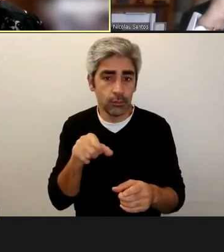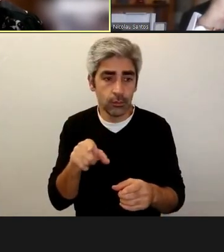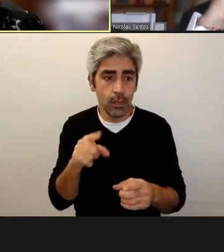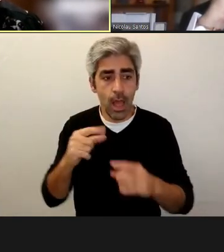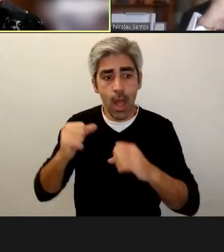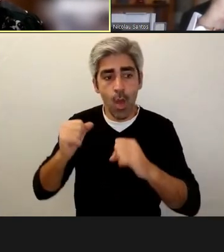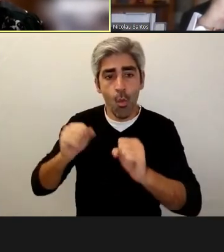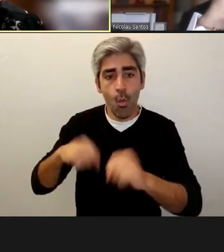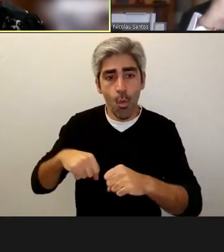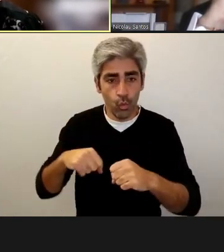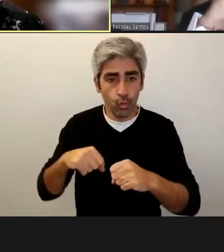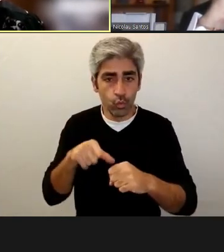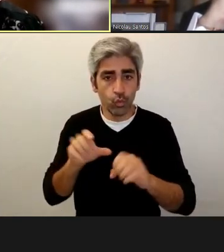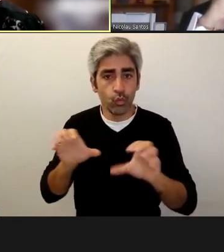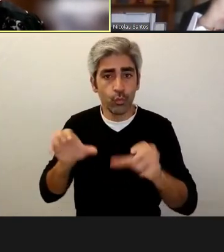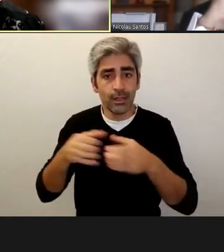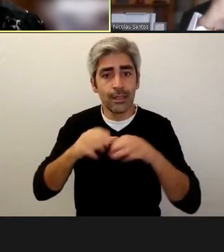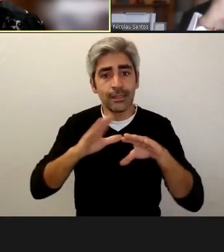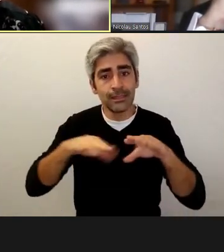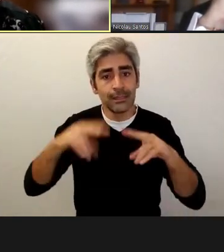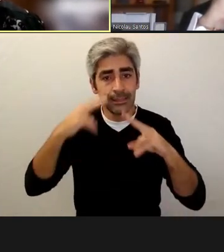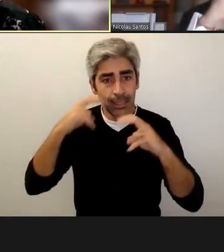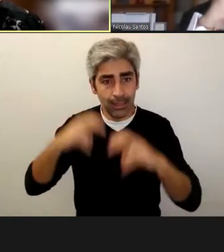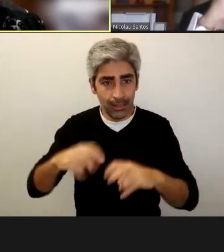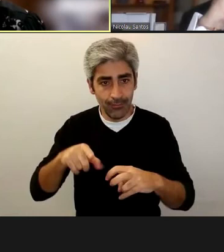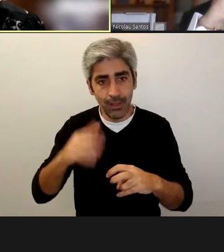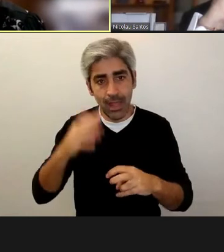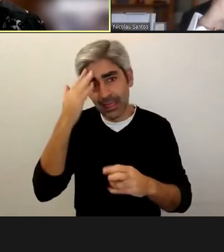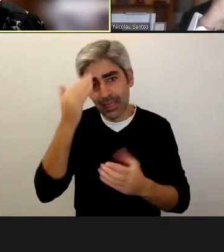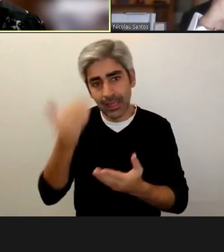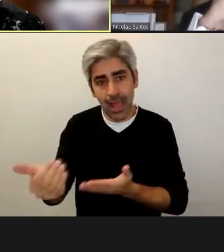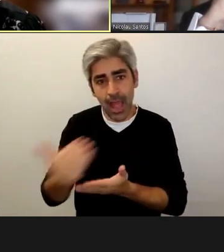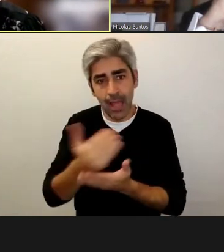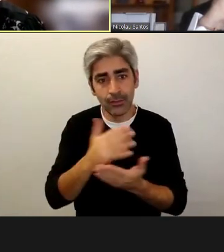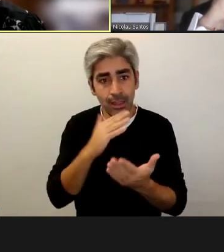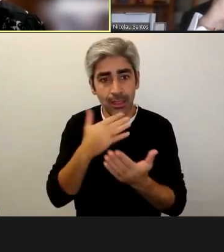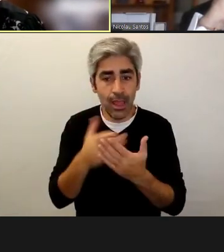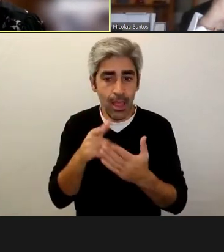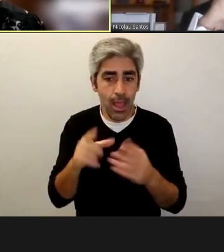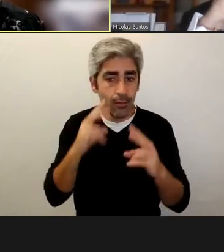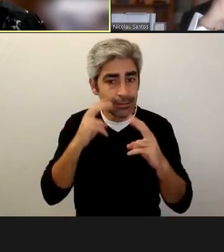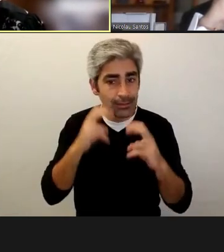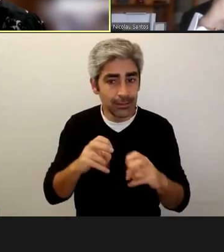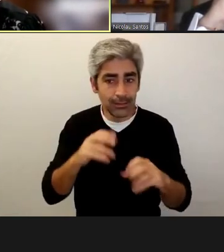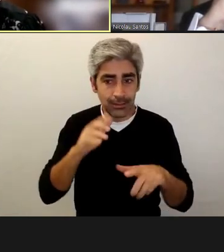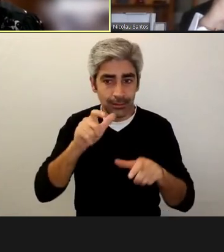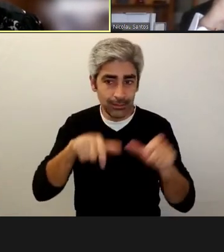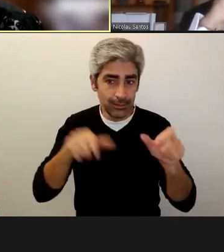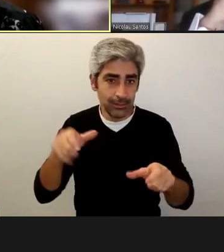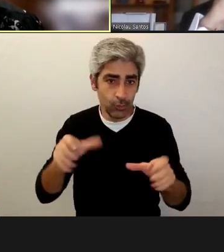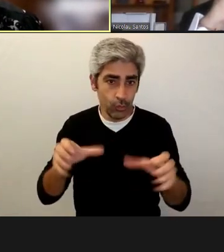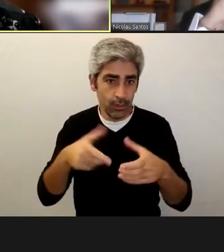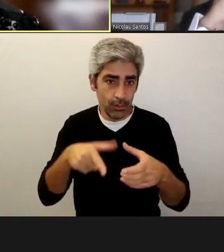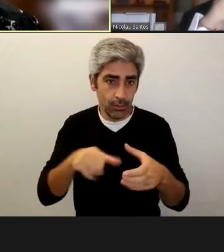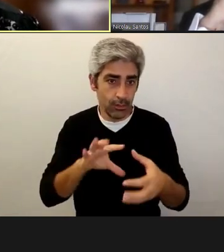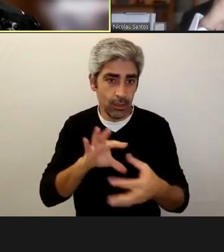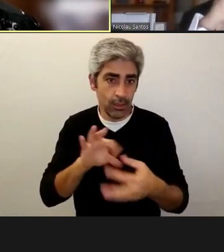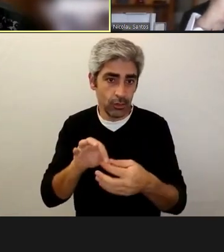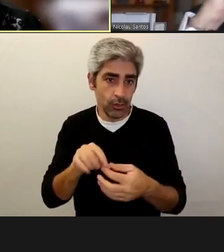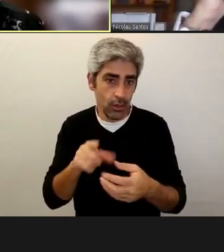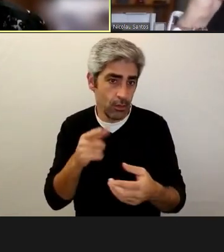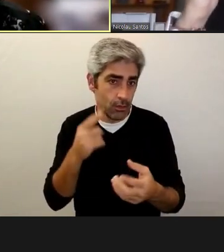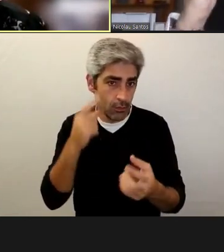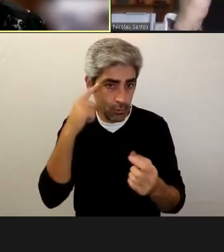de facto da comunidade científica e os dados que possam resultar da comunidade científica para a questão, porque